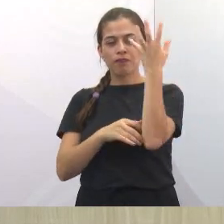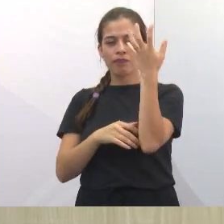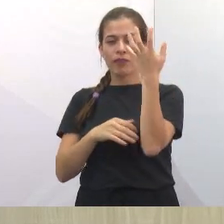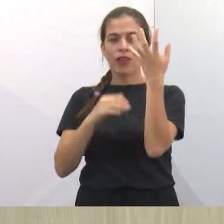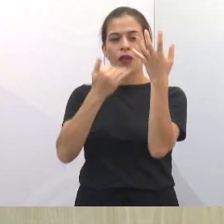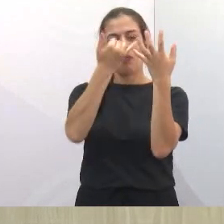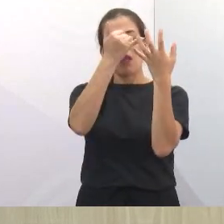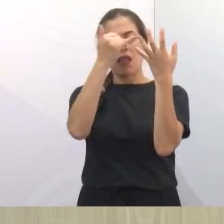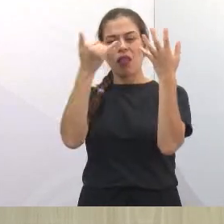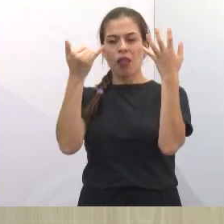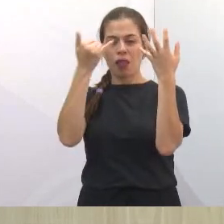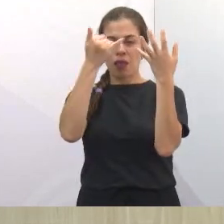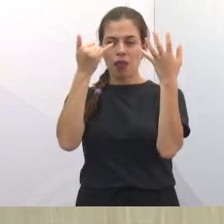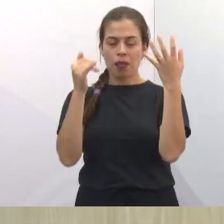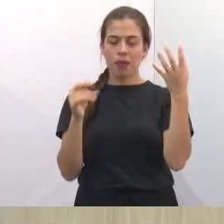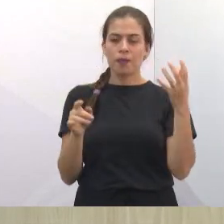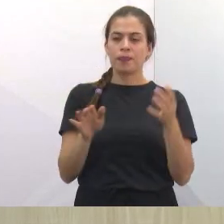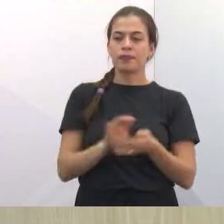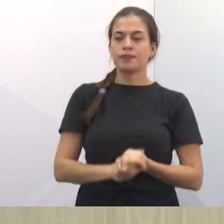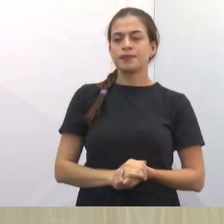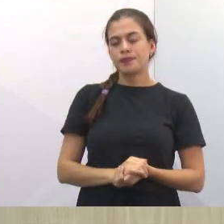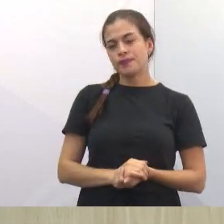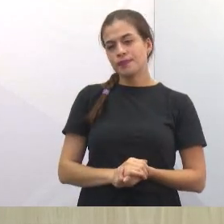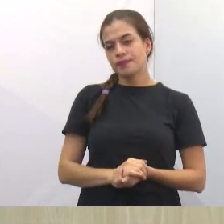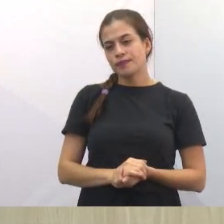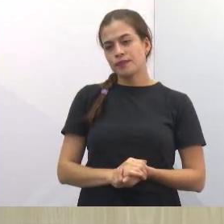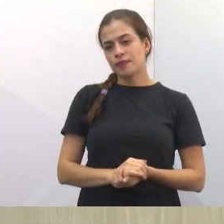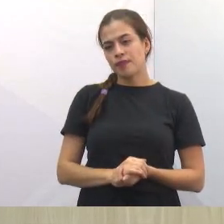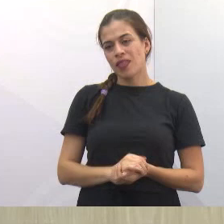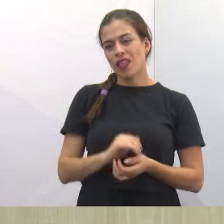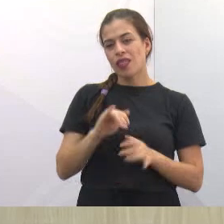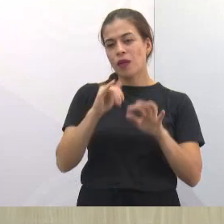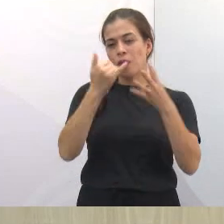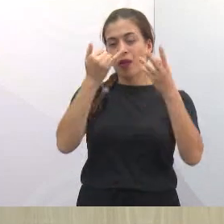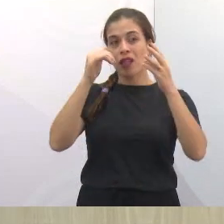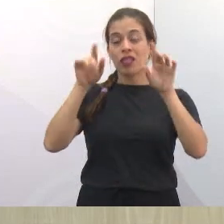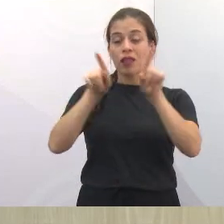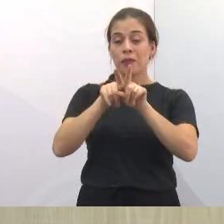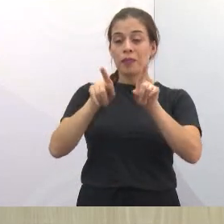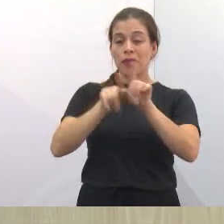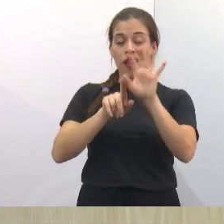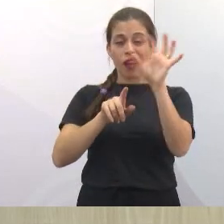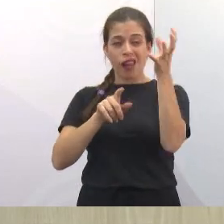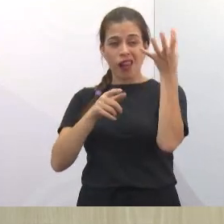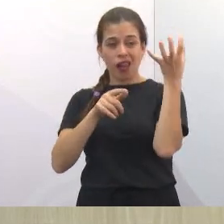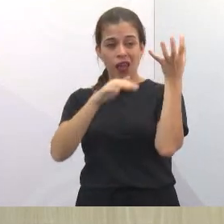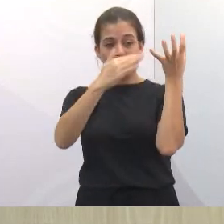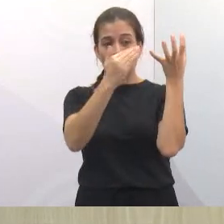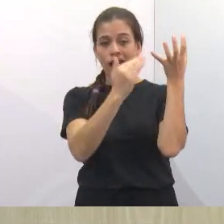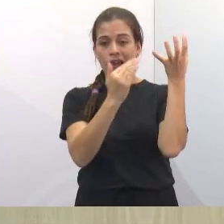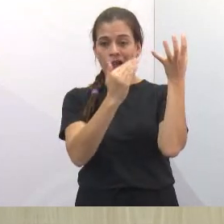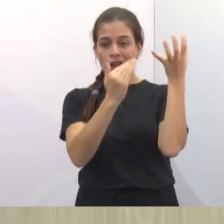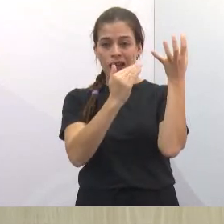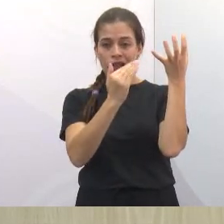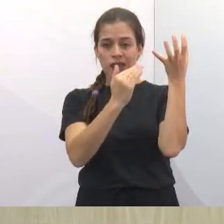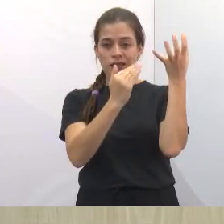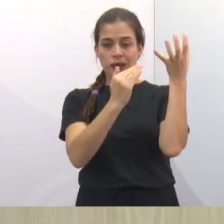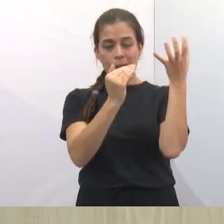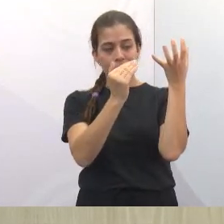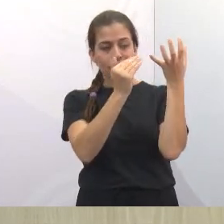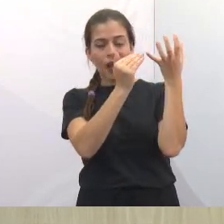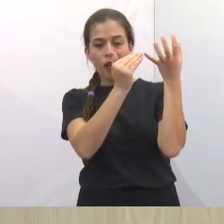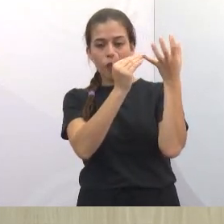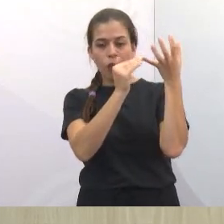Bonilha, no conjunto São Benedito, estão danificando o telhado da residência situada ao